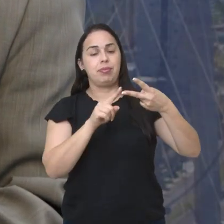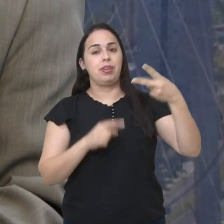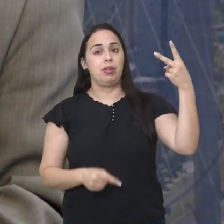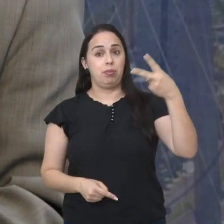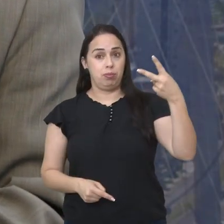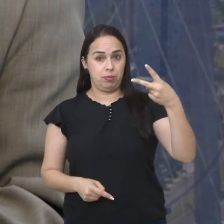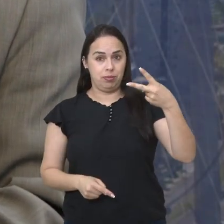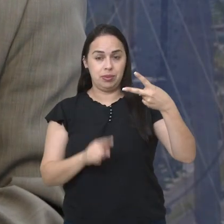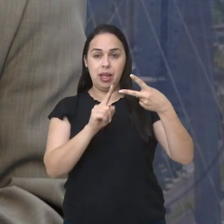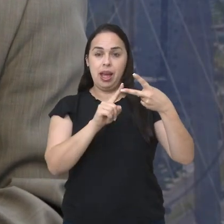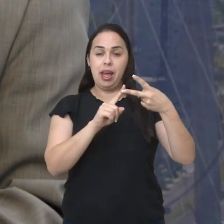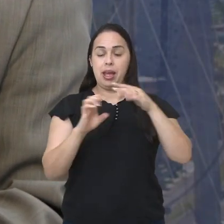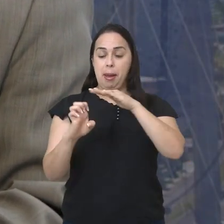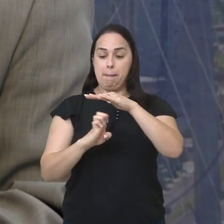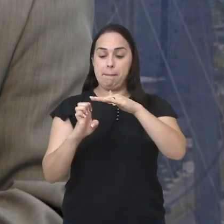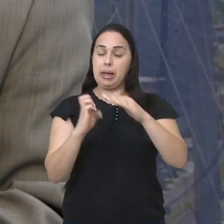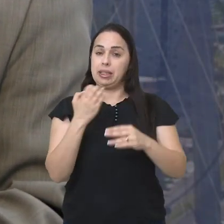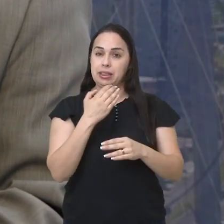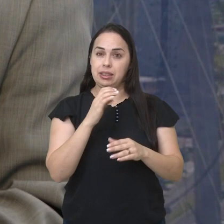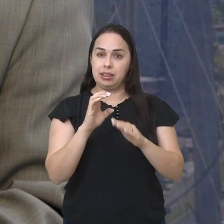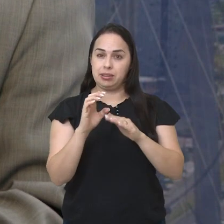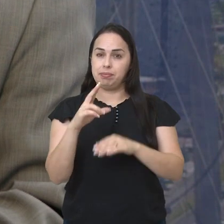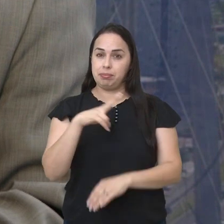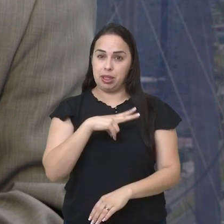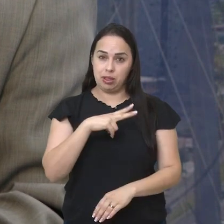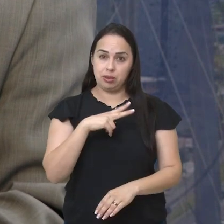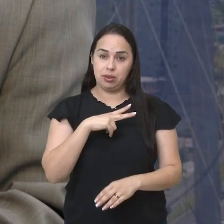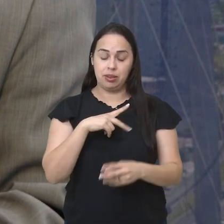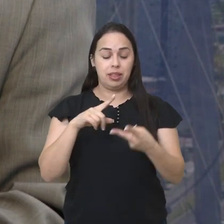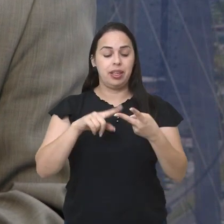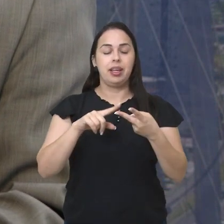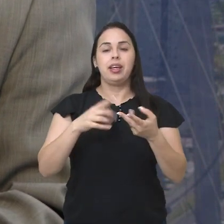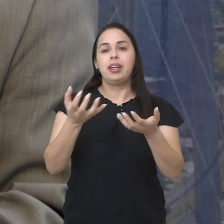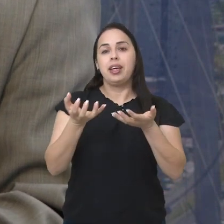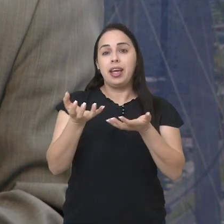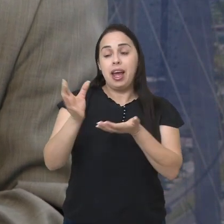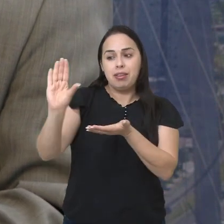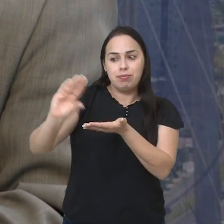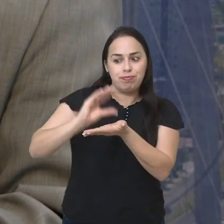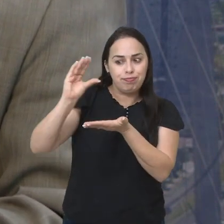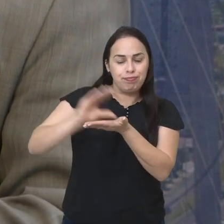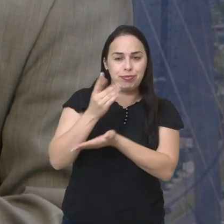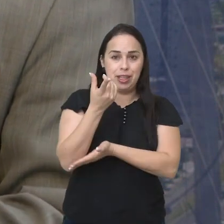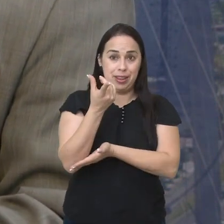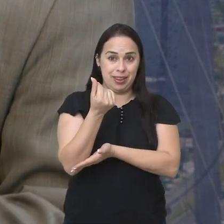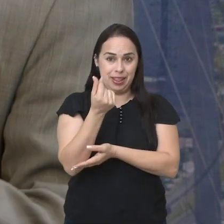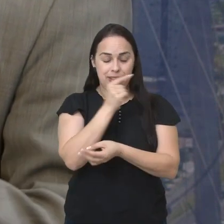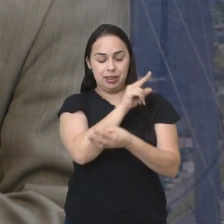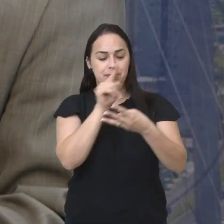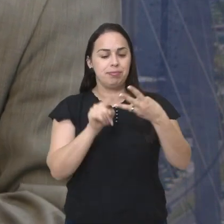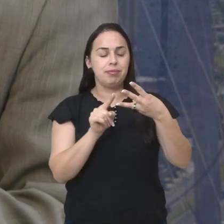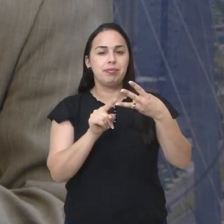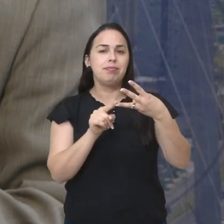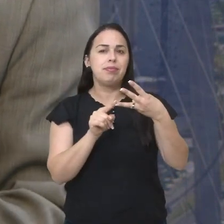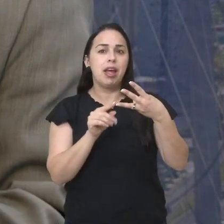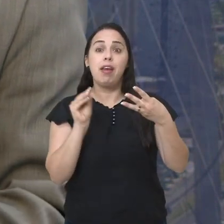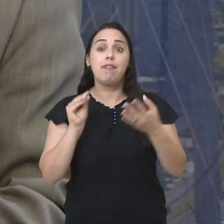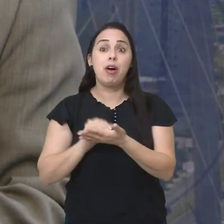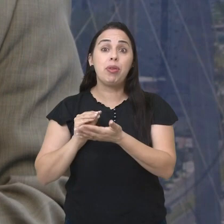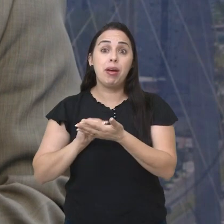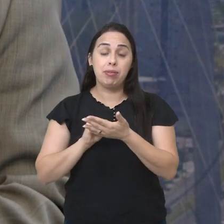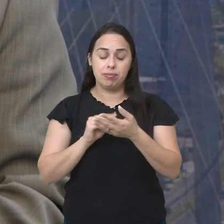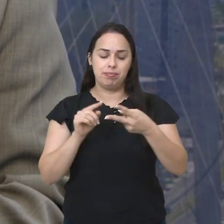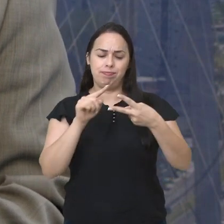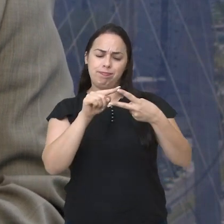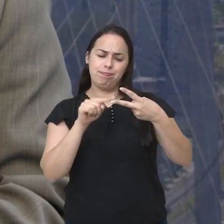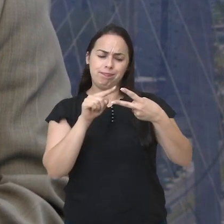que é o setor privado, que vislumbram sempre um capital, um lucro, e tinha uma lacuna entre